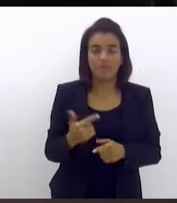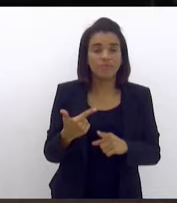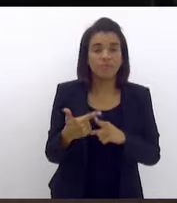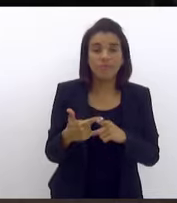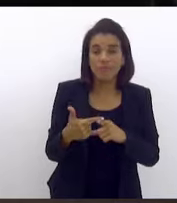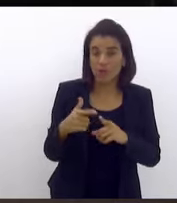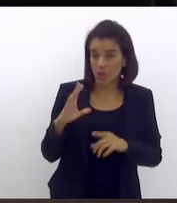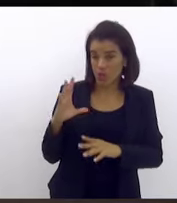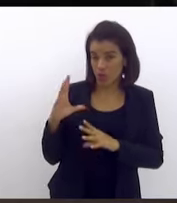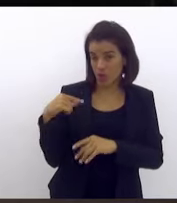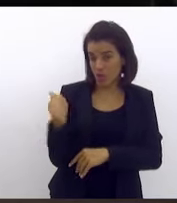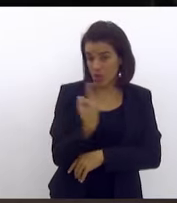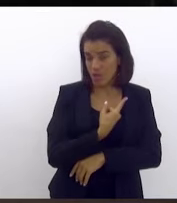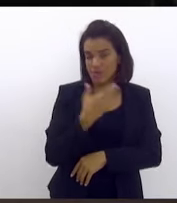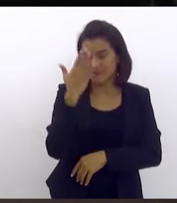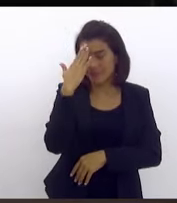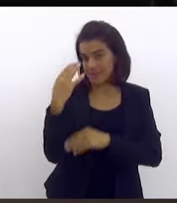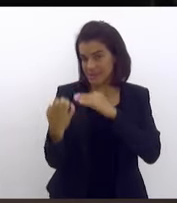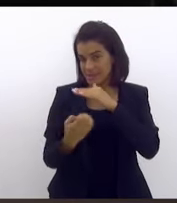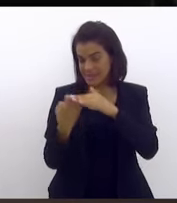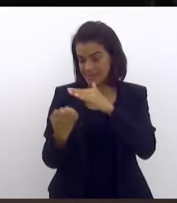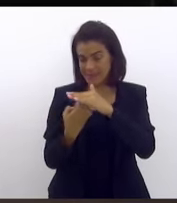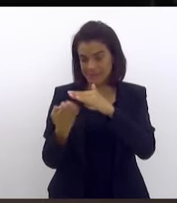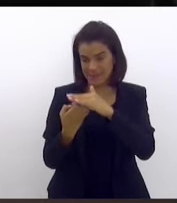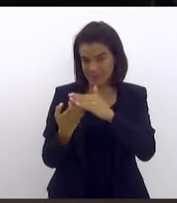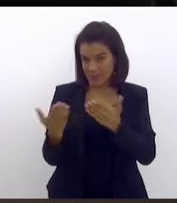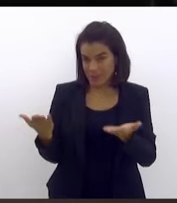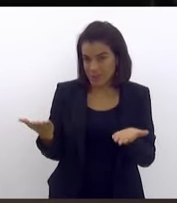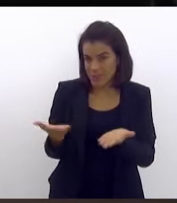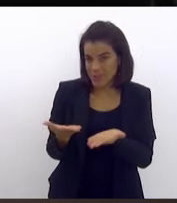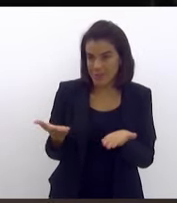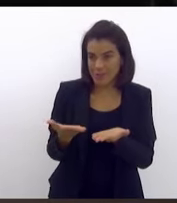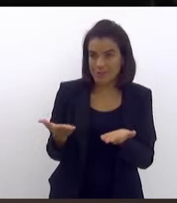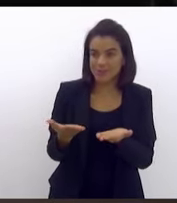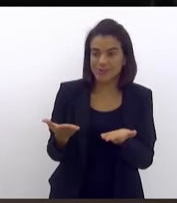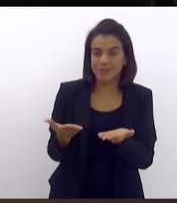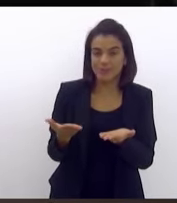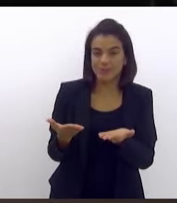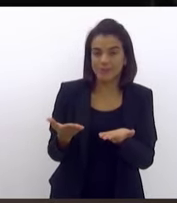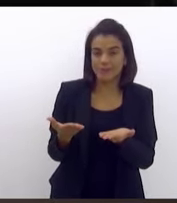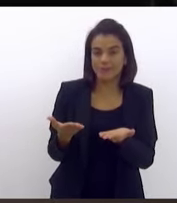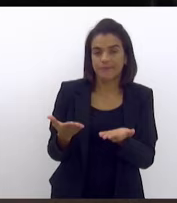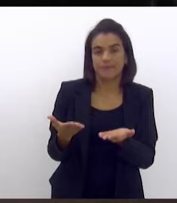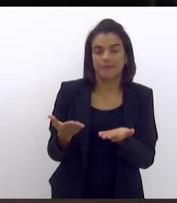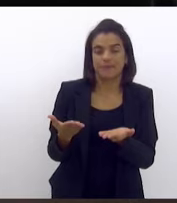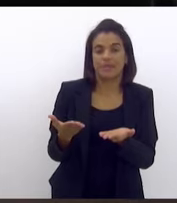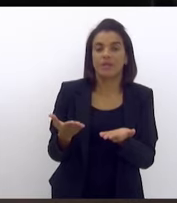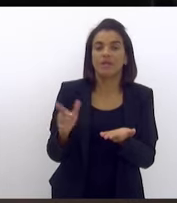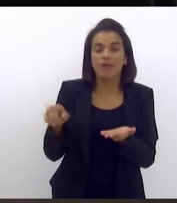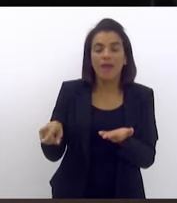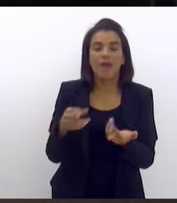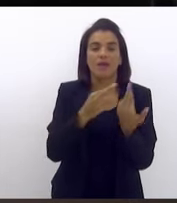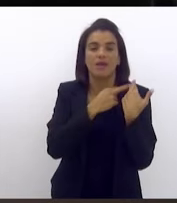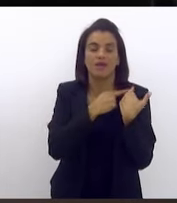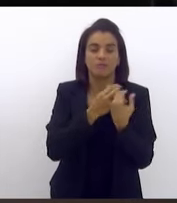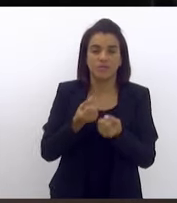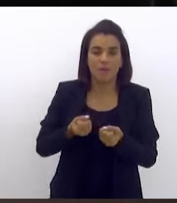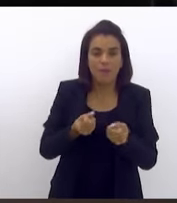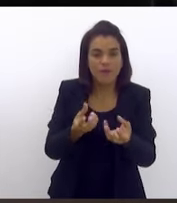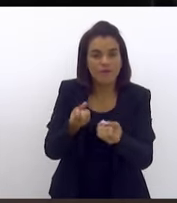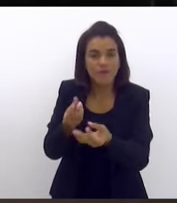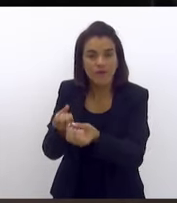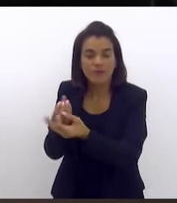E todos nós sabemos que essas empresas, que estão hoje, vamos dizer assim, fazendo a distribuição da rede de água, são empresas que elas não